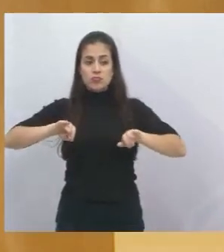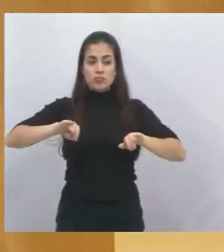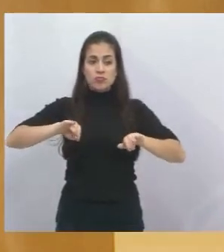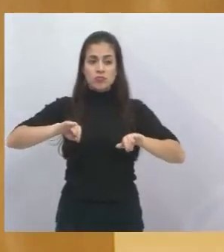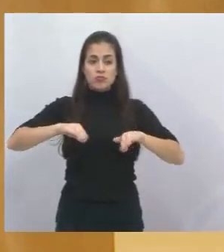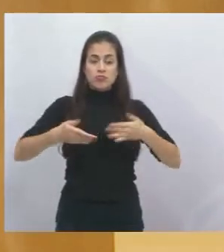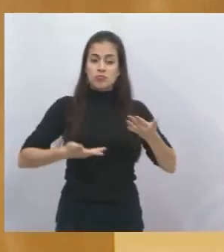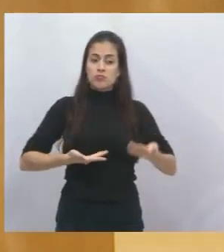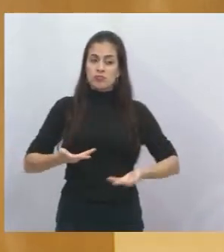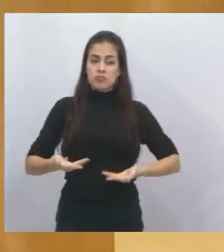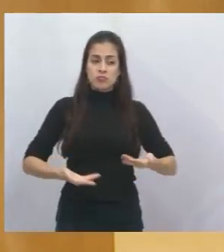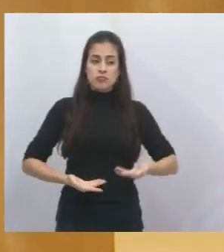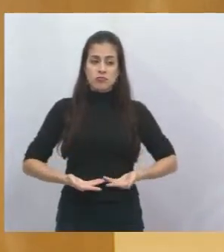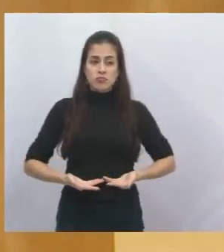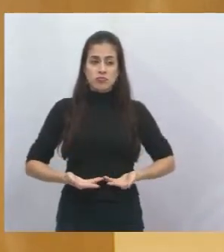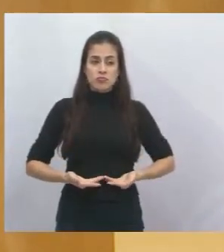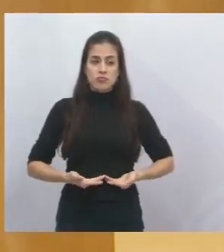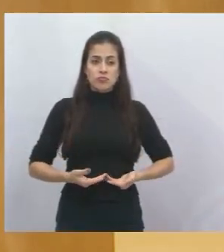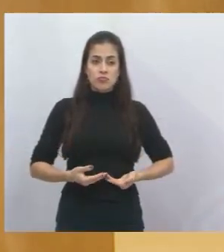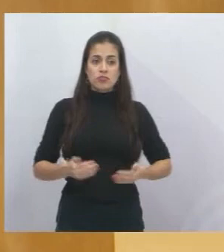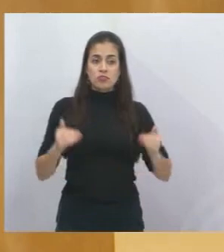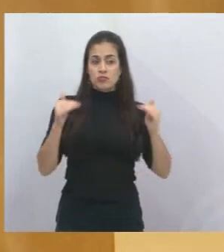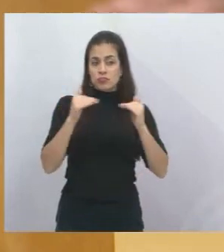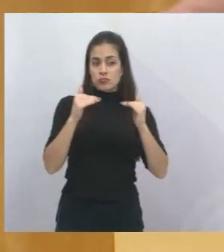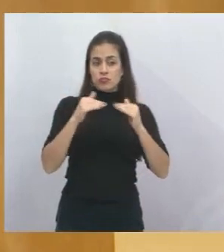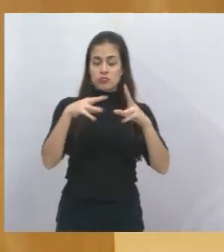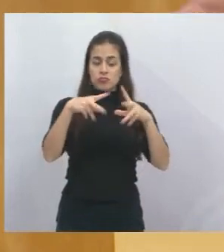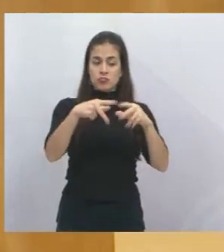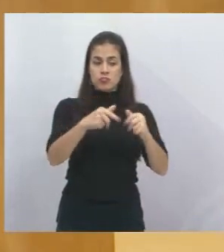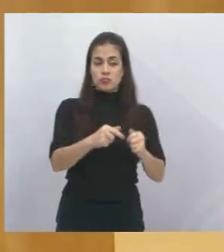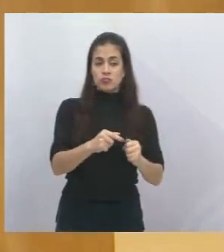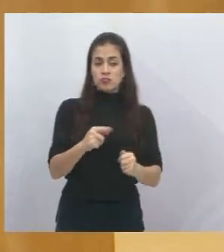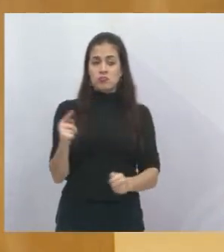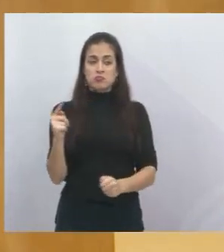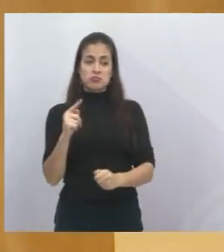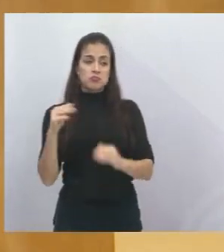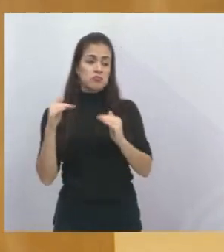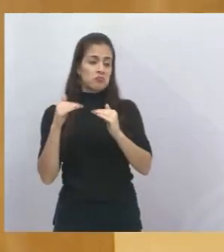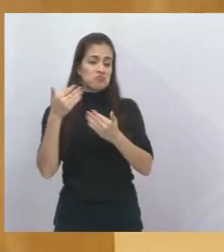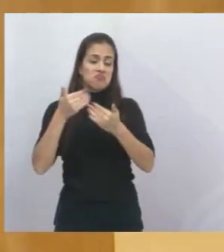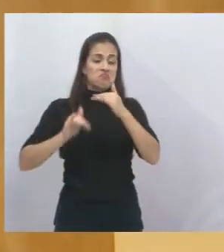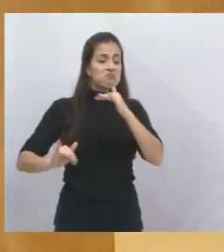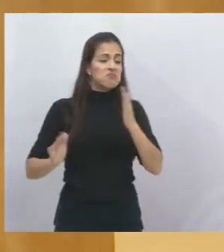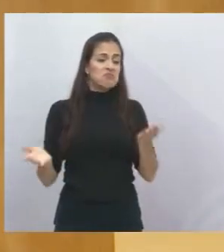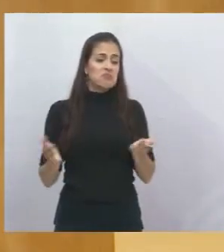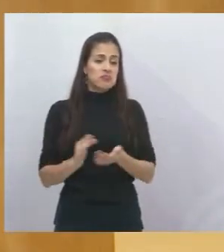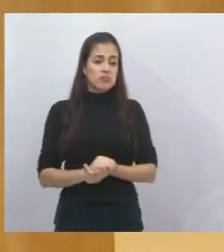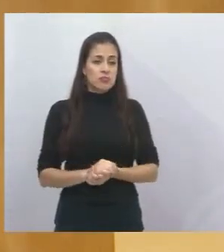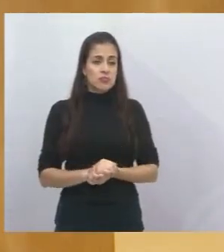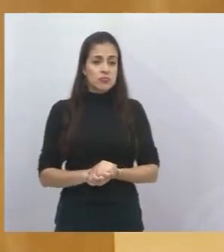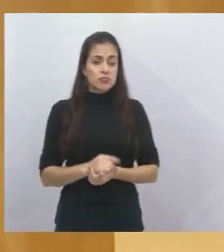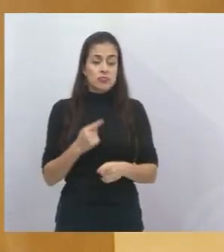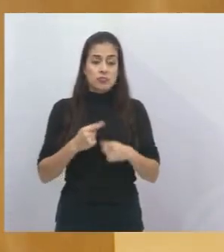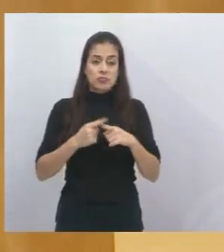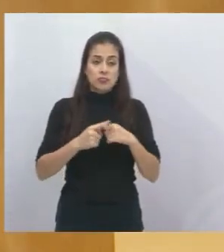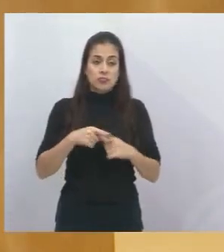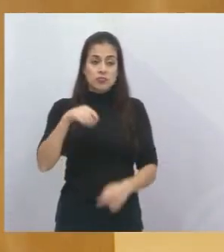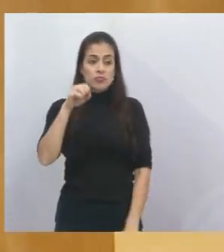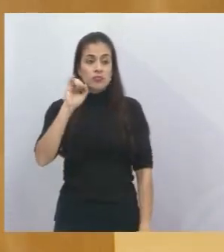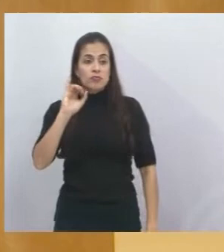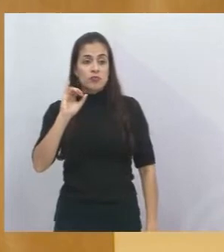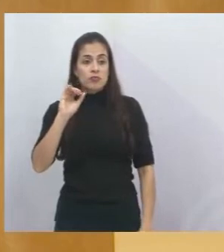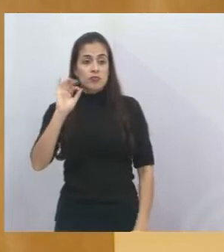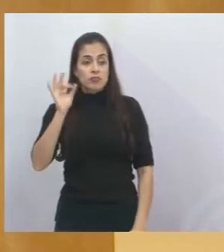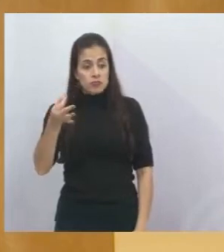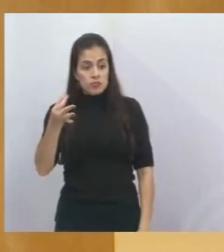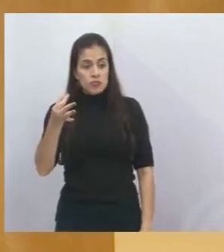um projeto que favorece a todos ou não entra projeto que favorece ninguém? Porque já ficou os guardas civis municipais fora.